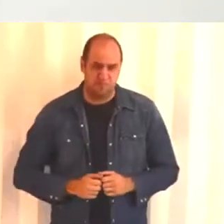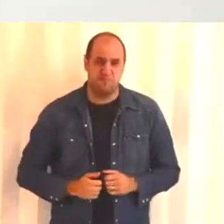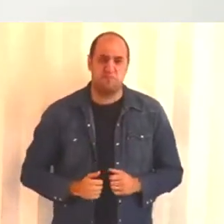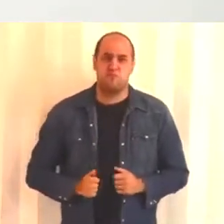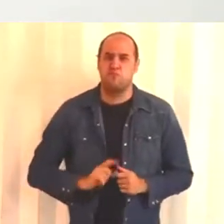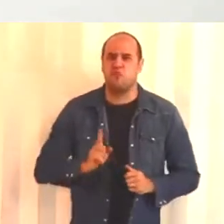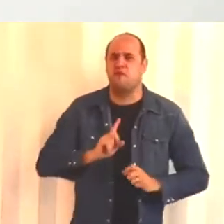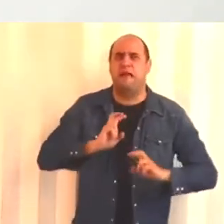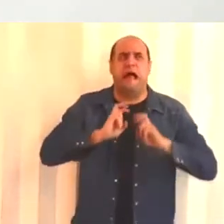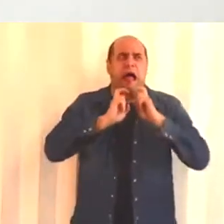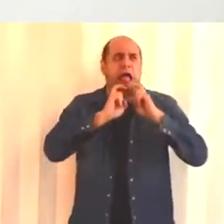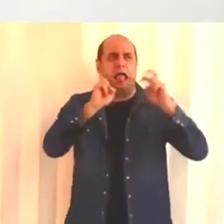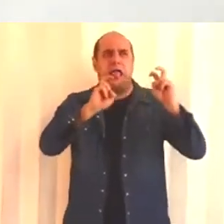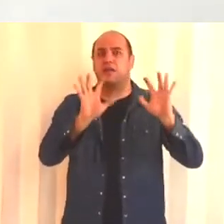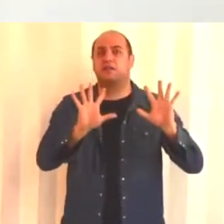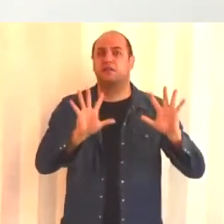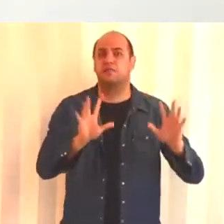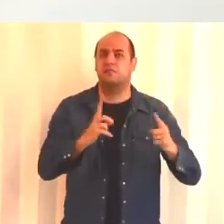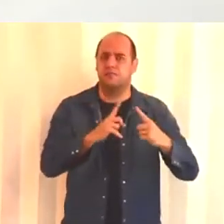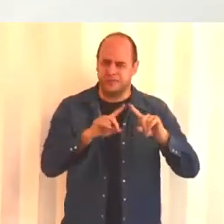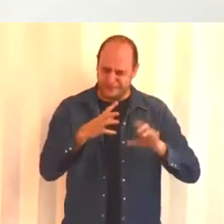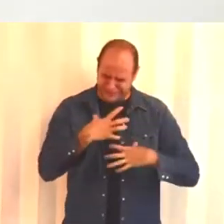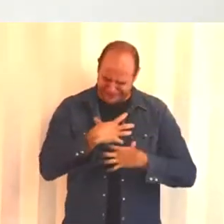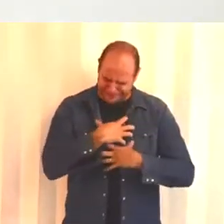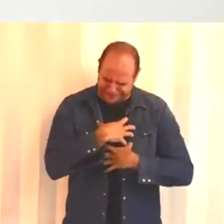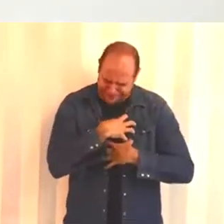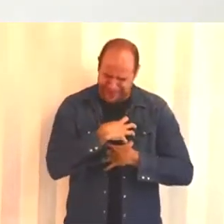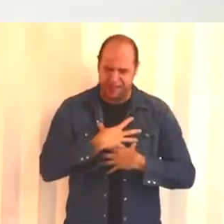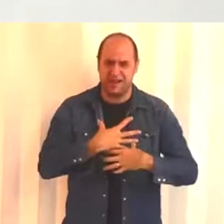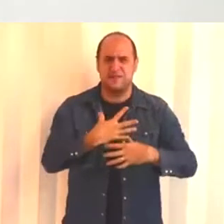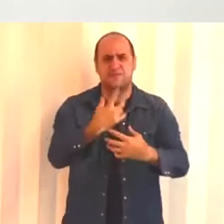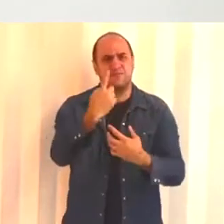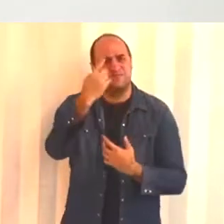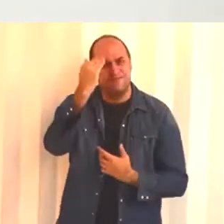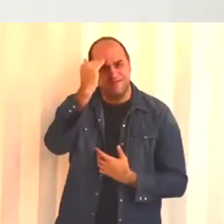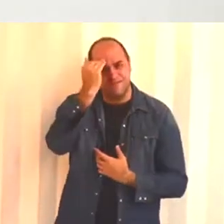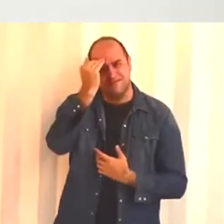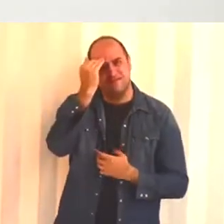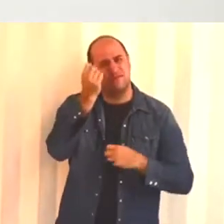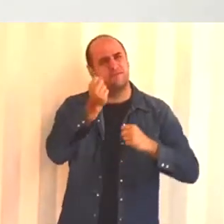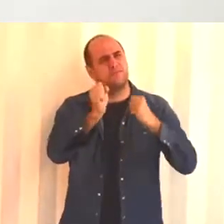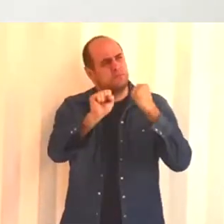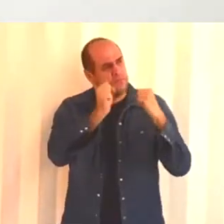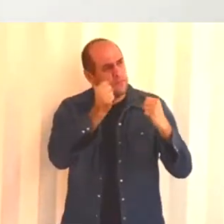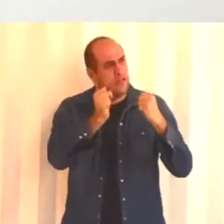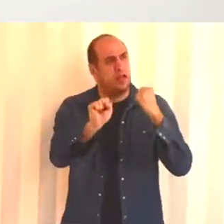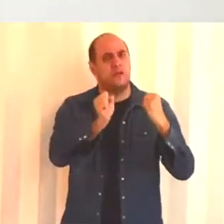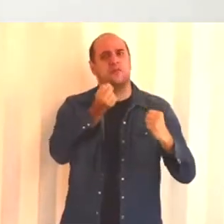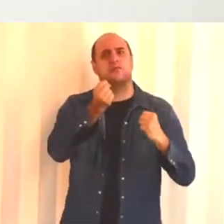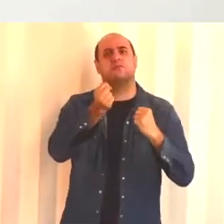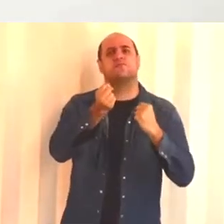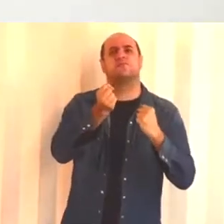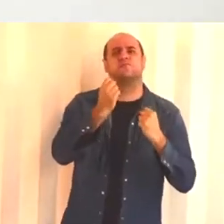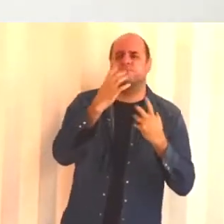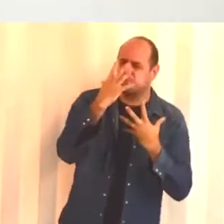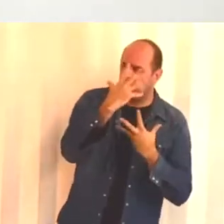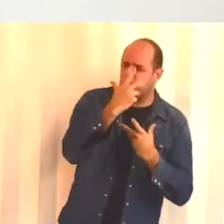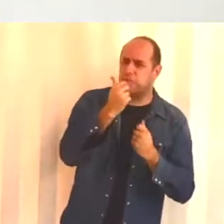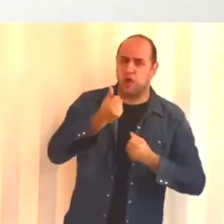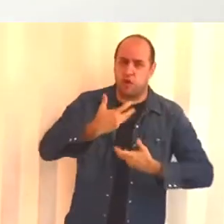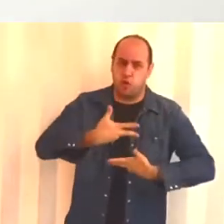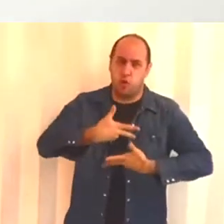ler forte gritando, mas é ler com vontade de entender que este é um salmo dentre tantos do saltério que